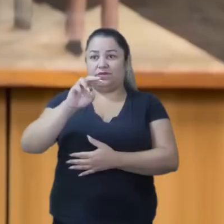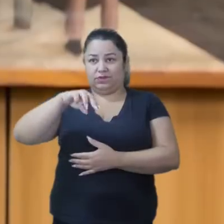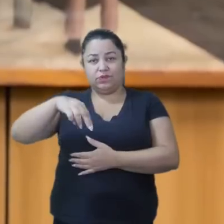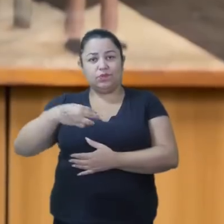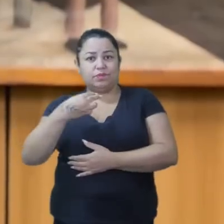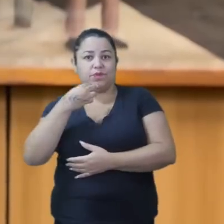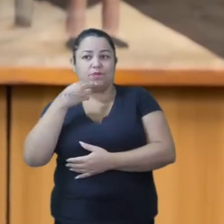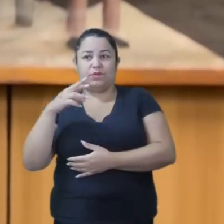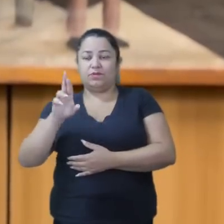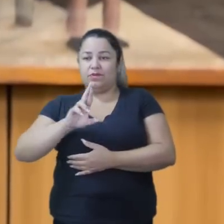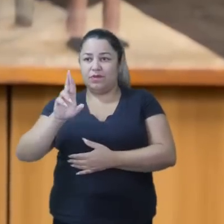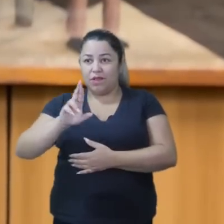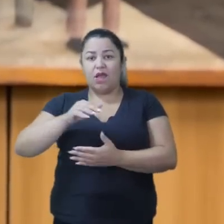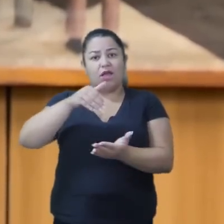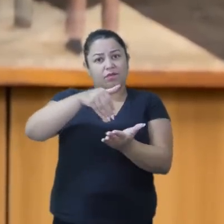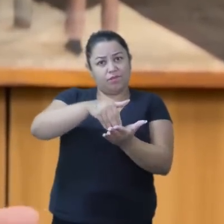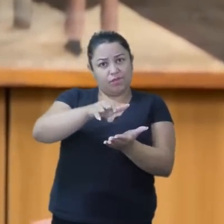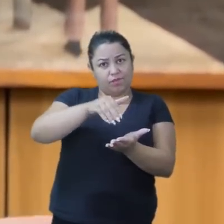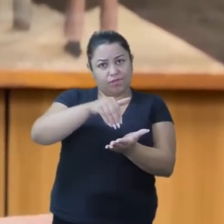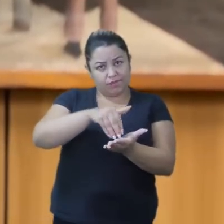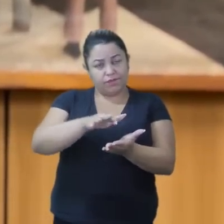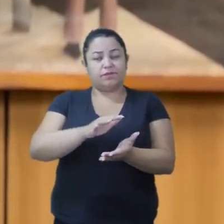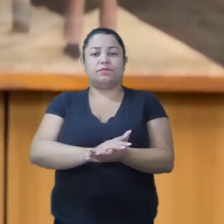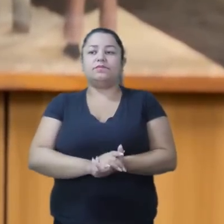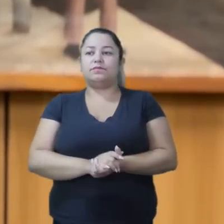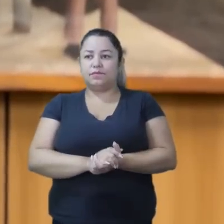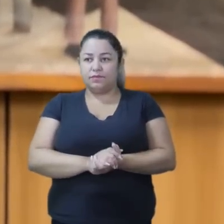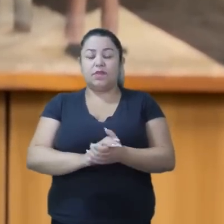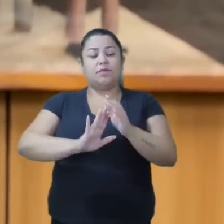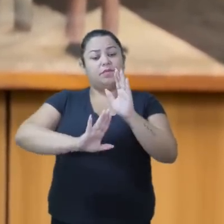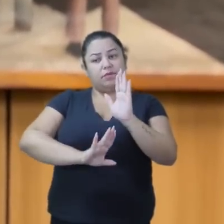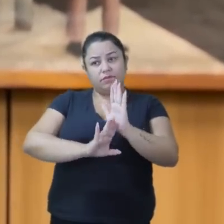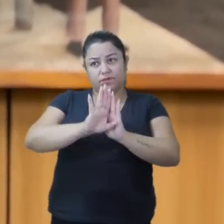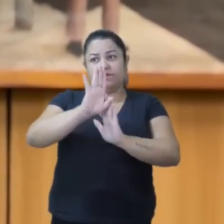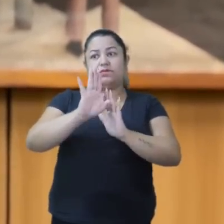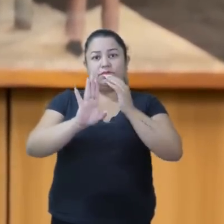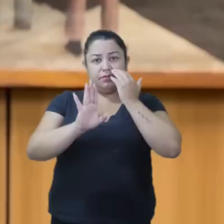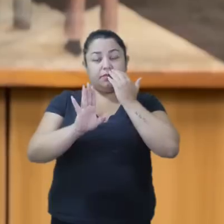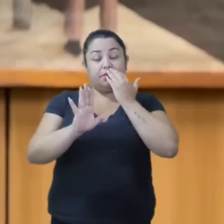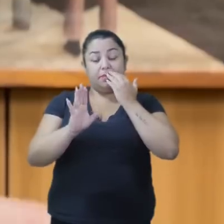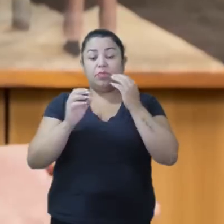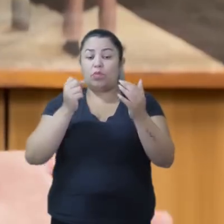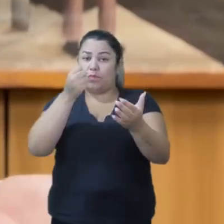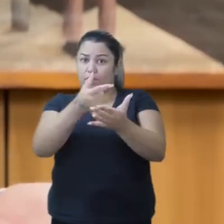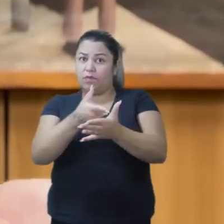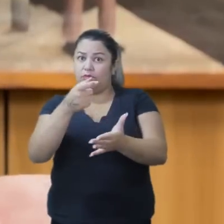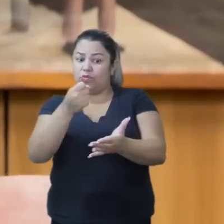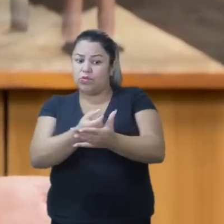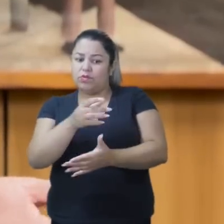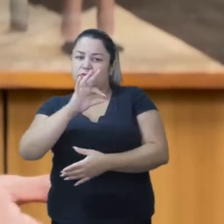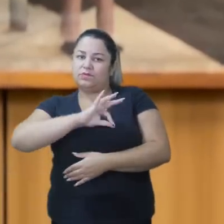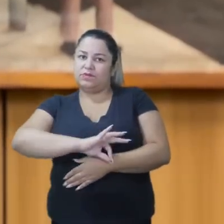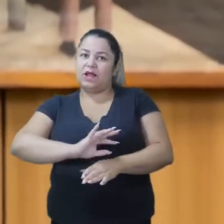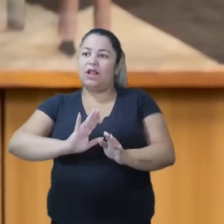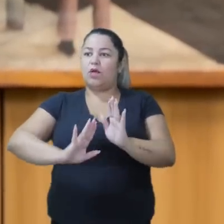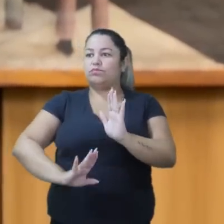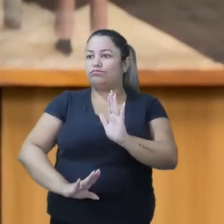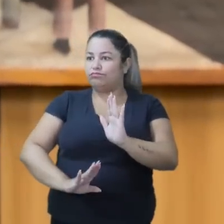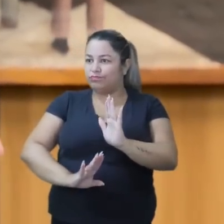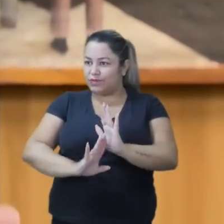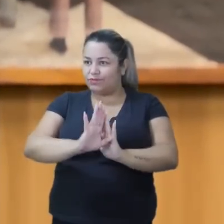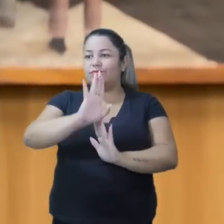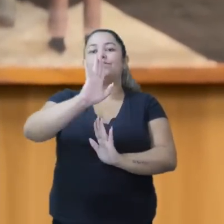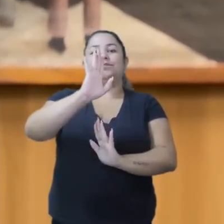R$5.000 isenção do imposto de renda, isso leva a um crescimento do poder de compra dos salários de baixo para cima. A política